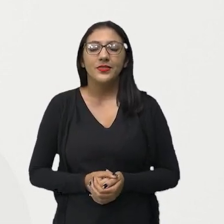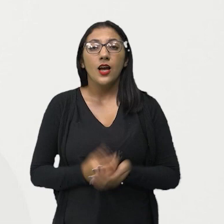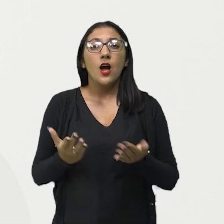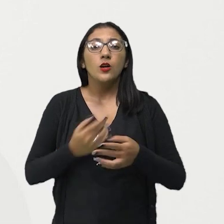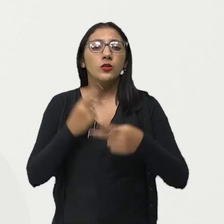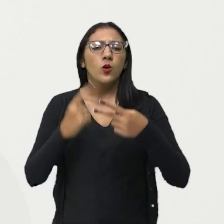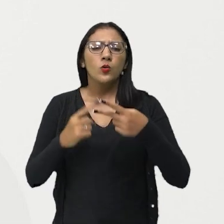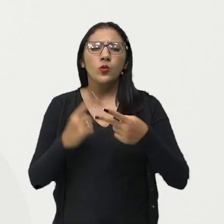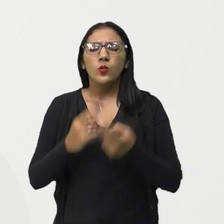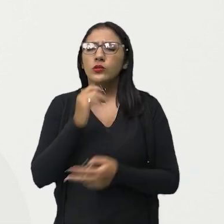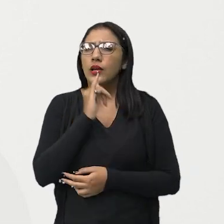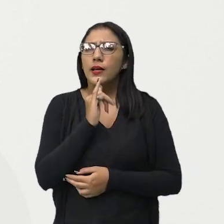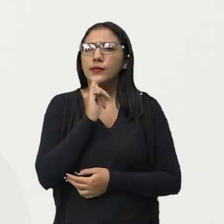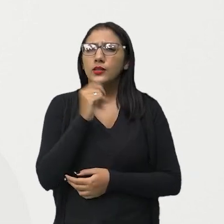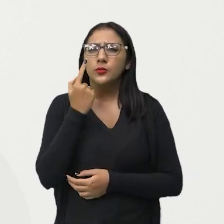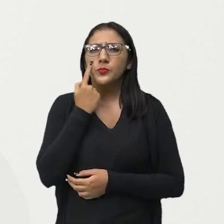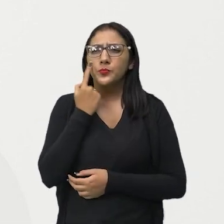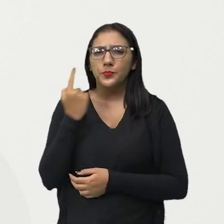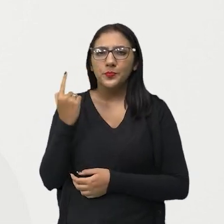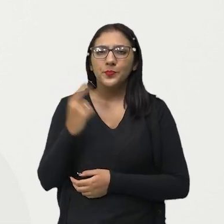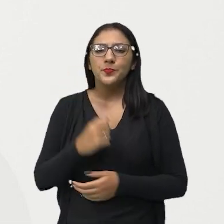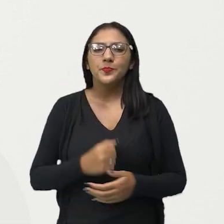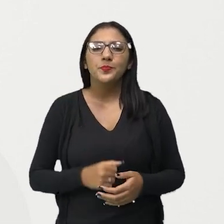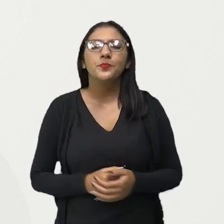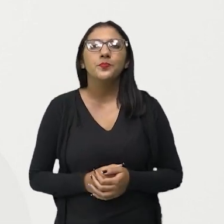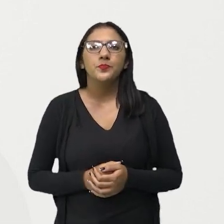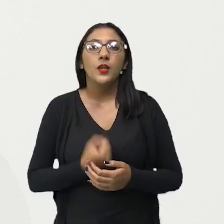ver mais um exemplo? Aqui na linha de baixo nós temos agora